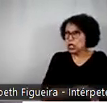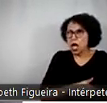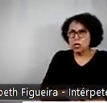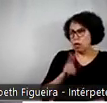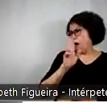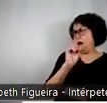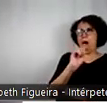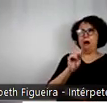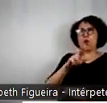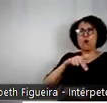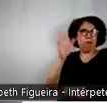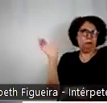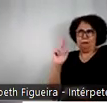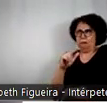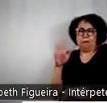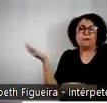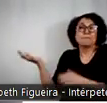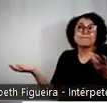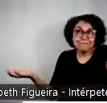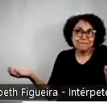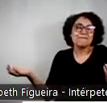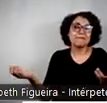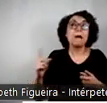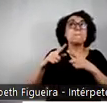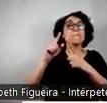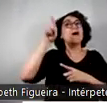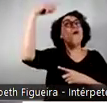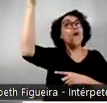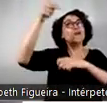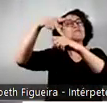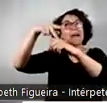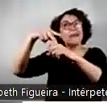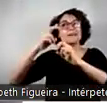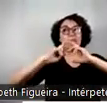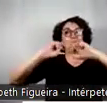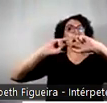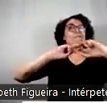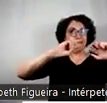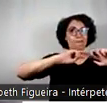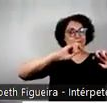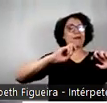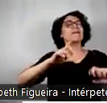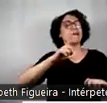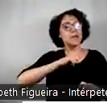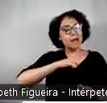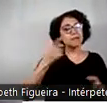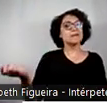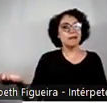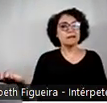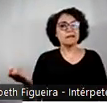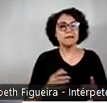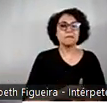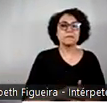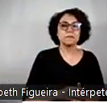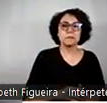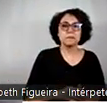dos impactos, né, que podem causar, né, um impacto na saúde mental das pessoas migrantes e refugiadas. É a questão de um projeto de vida frustrado, né?